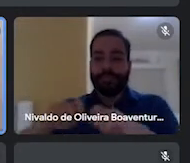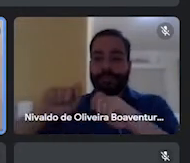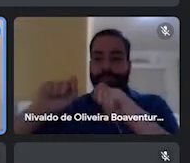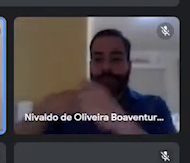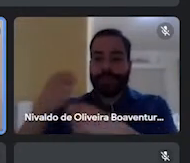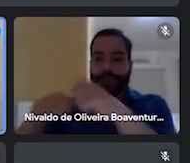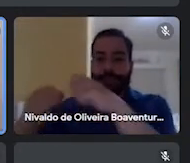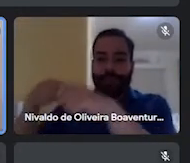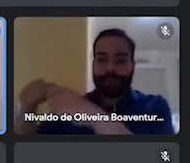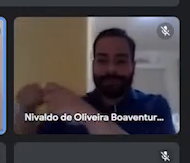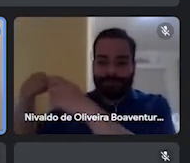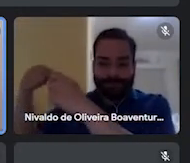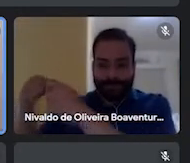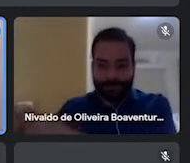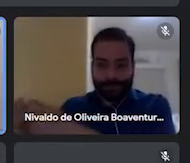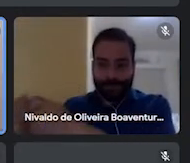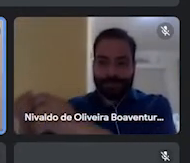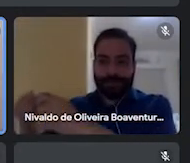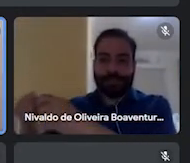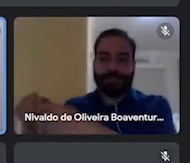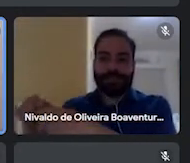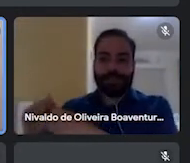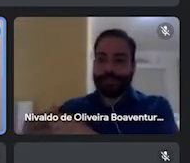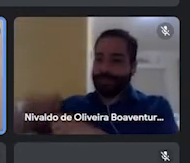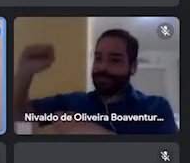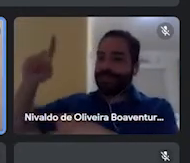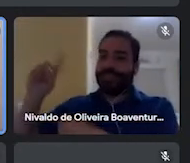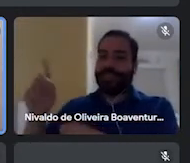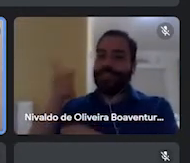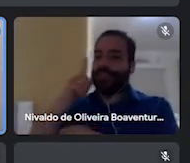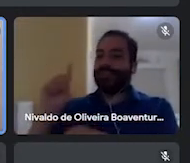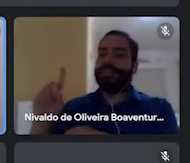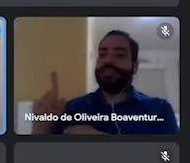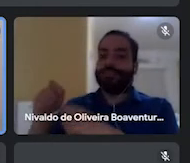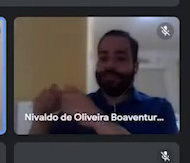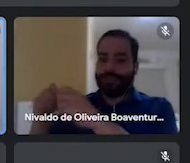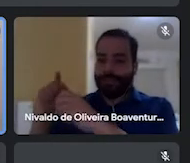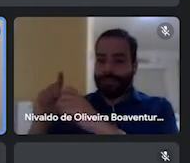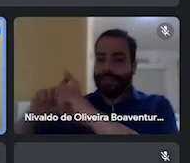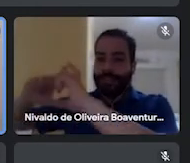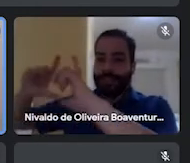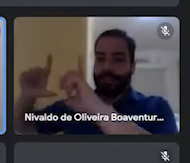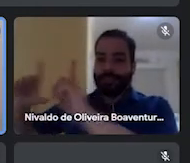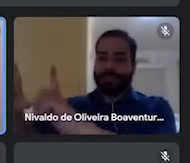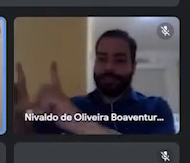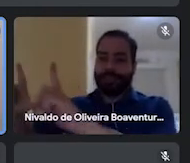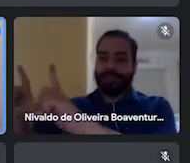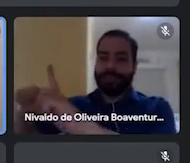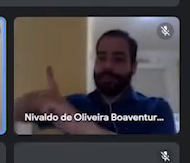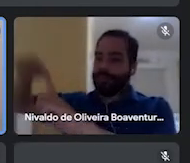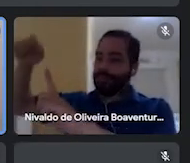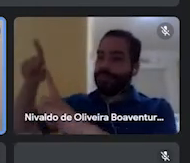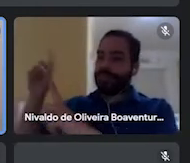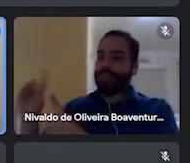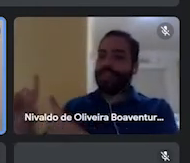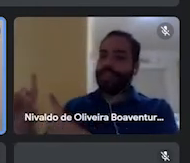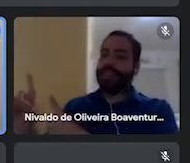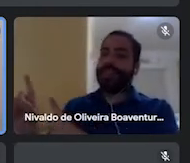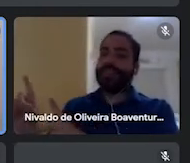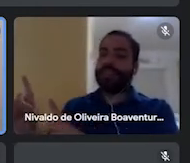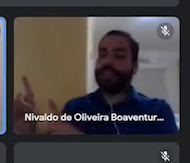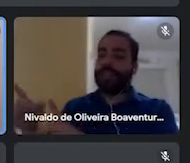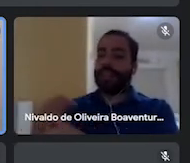ó, e amarra ali, coloca o adesivo ali para não ligar. Não liga essa chave, não, eu estou dando